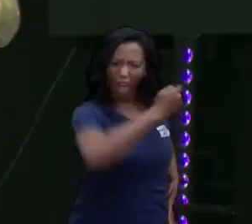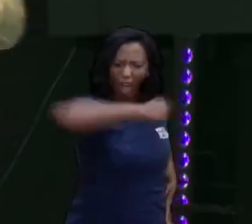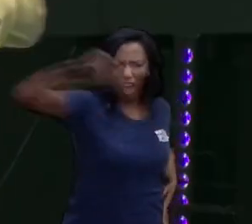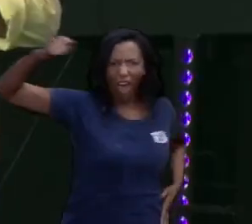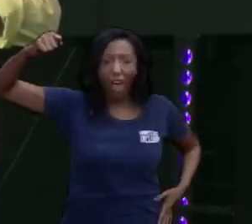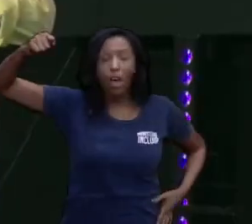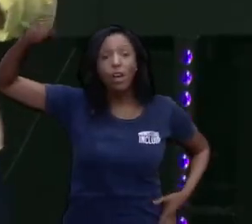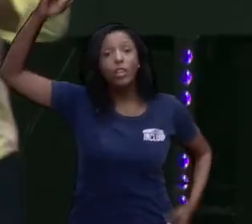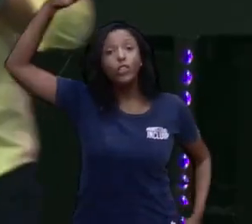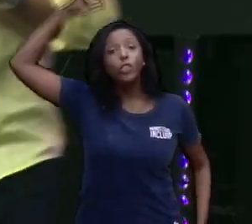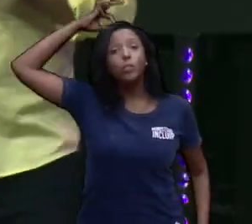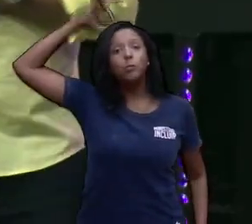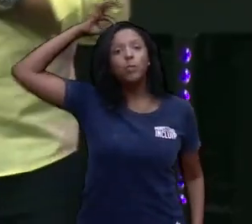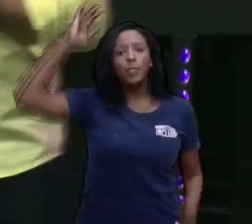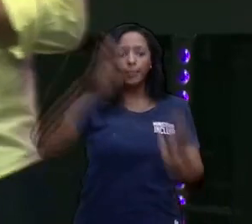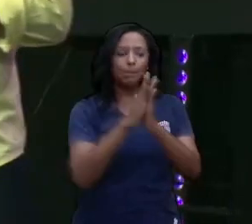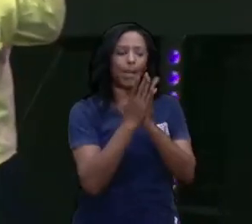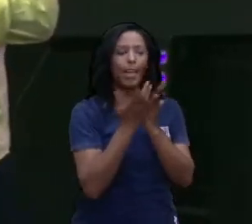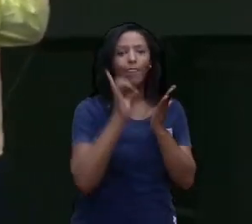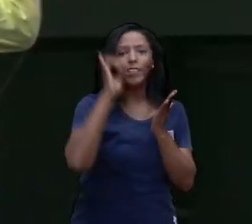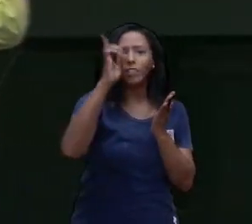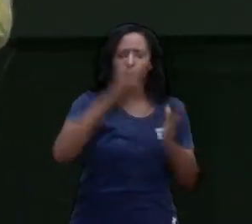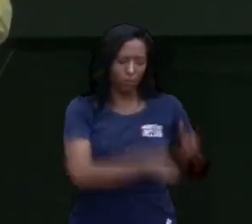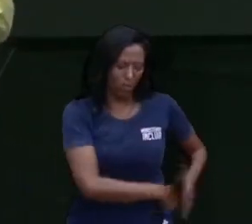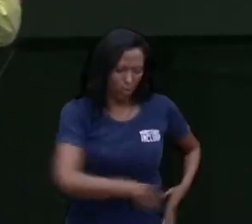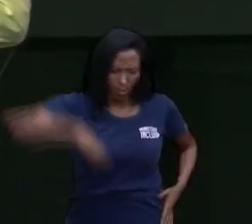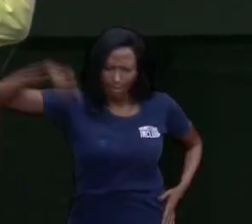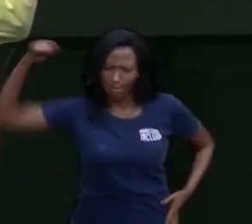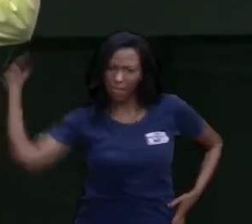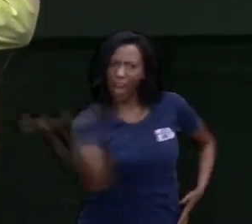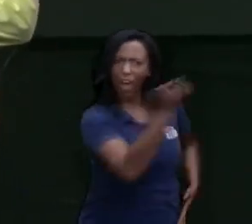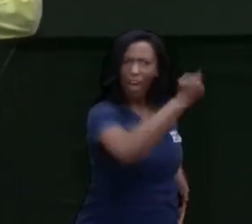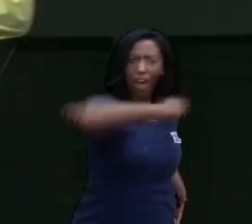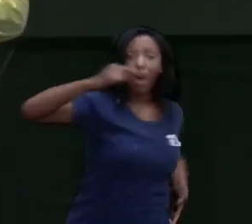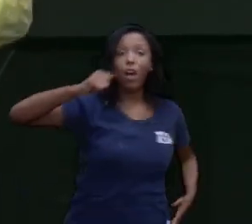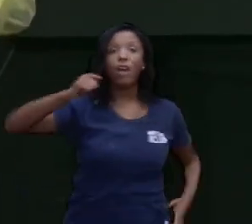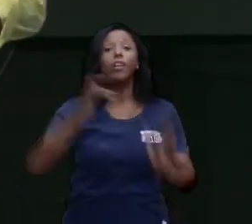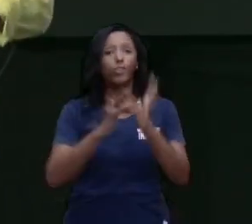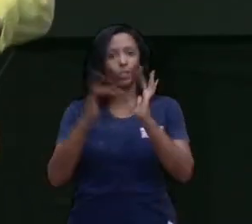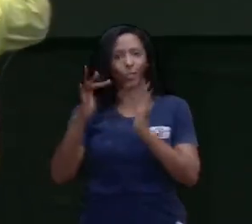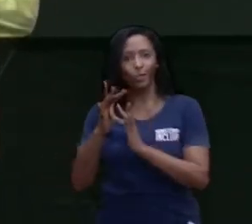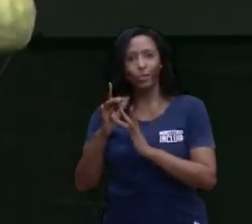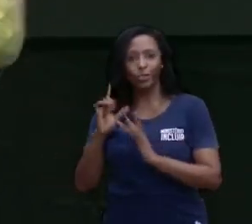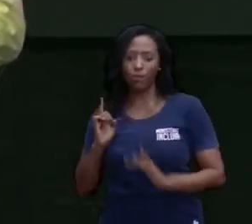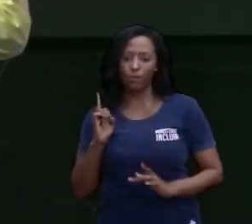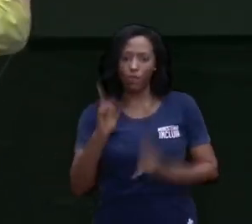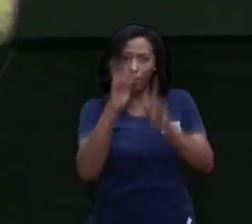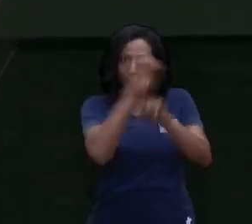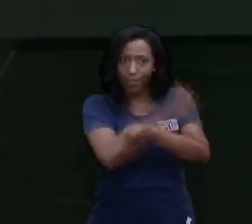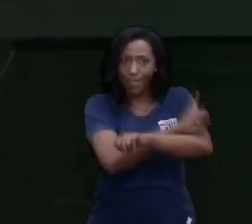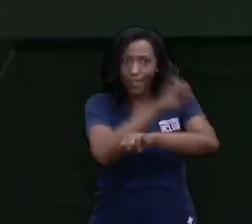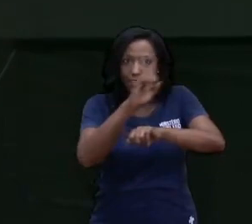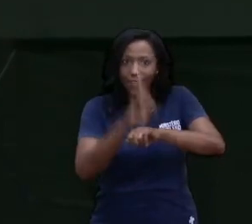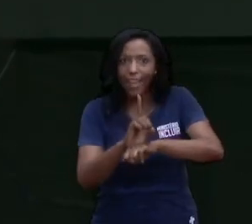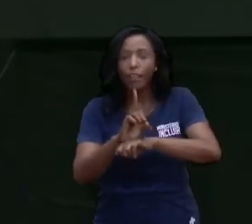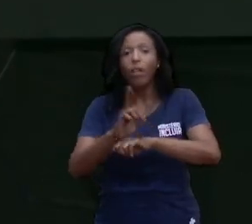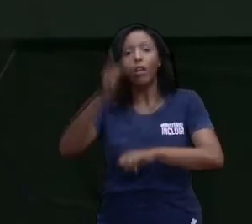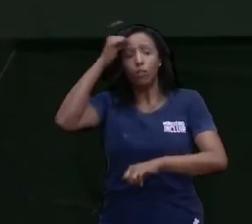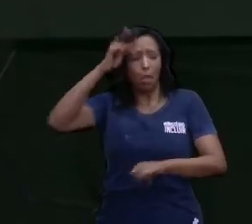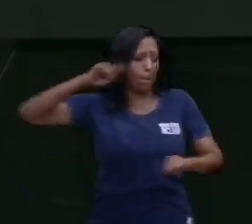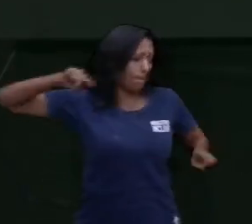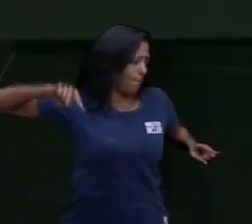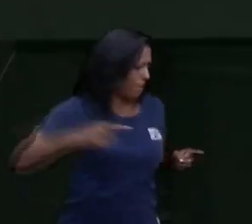usa a espada Jesus quando foi tentado pelo diabo se tua Bíblia foi tentar de novo se tu abrir Vou tentar de novo se tu amigo querido